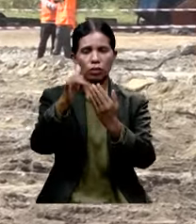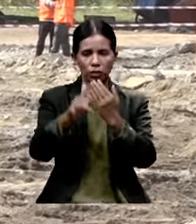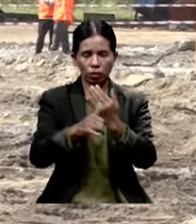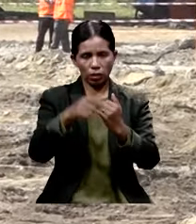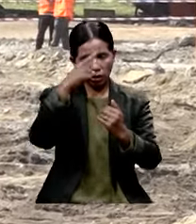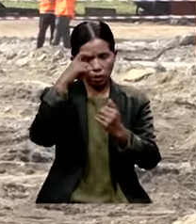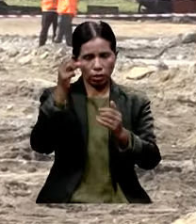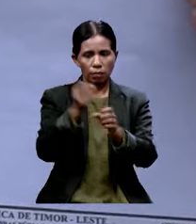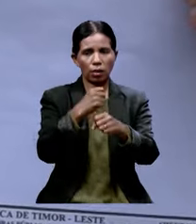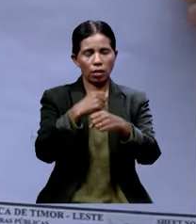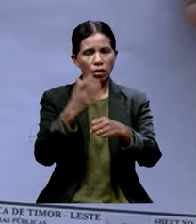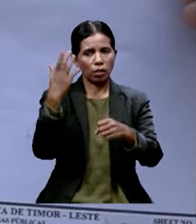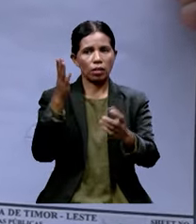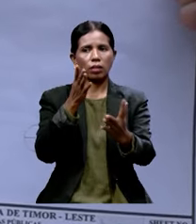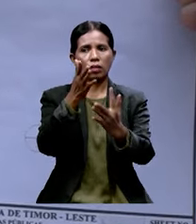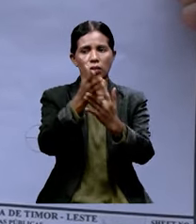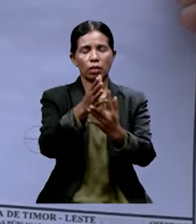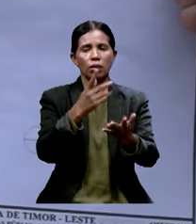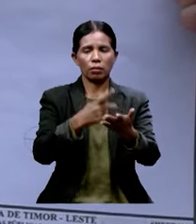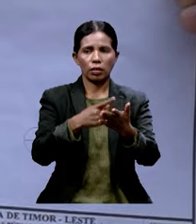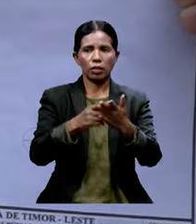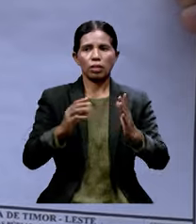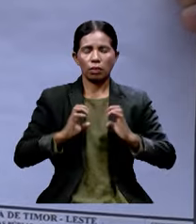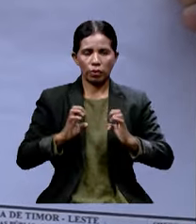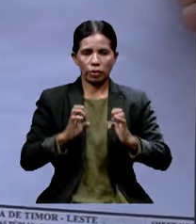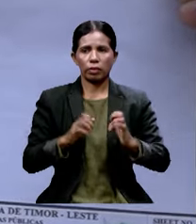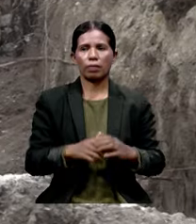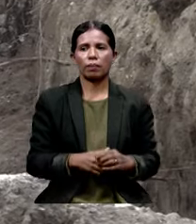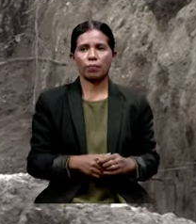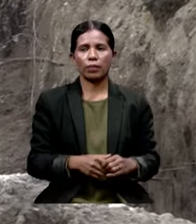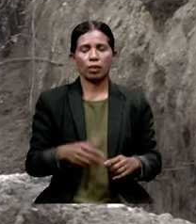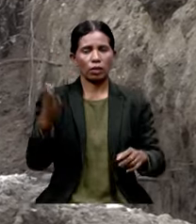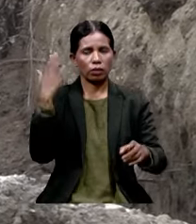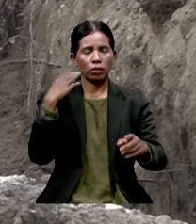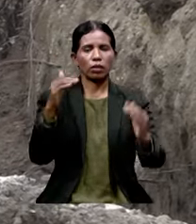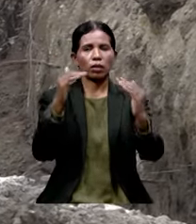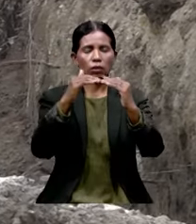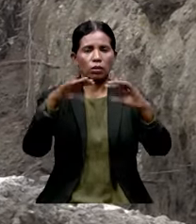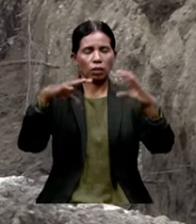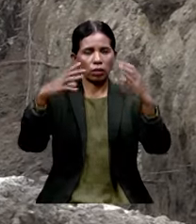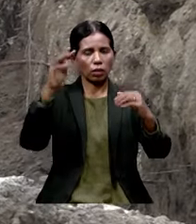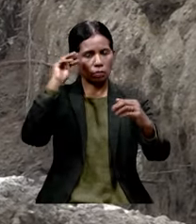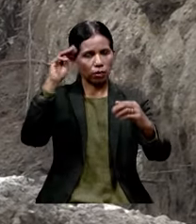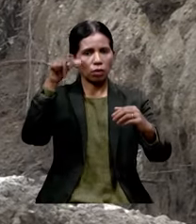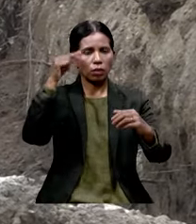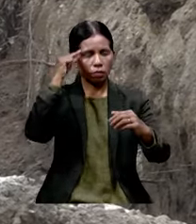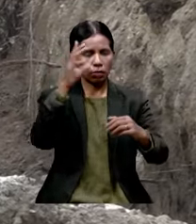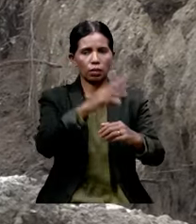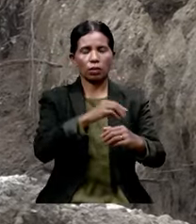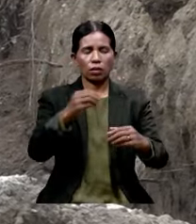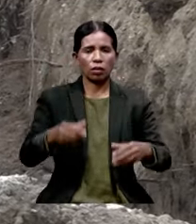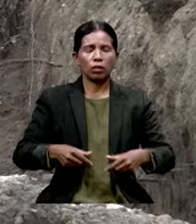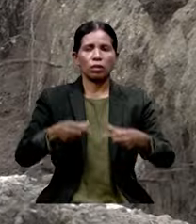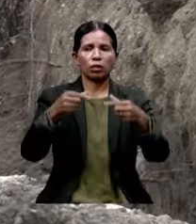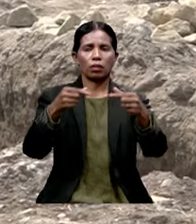Tamba construção refere tamba categoria projeto emergência. Antes ne liu husi reunião conselho ministro, governo delibera hode